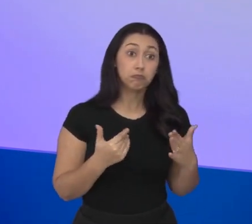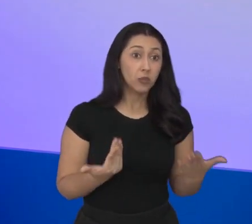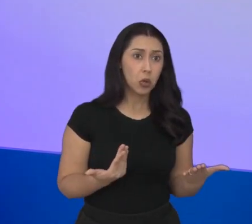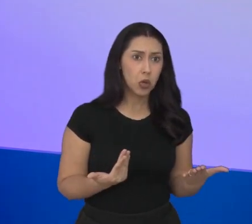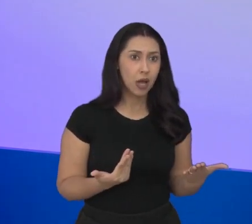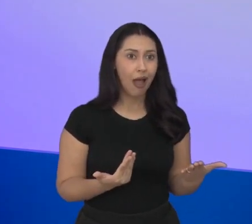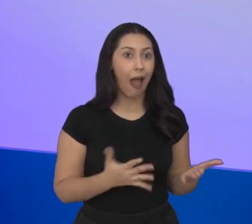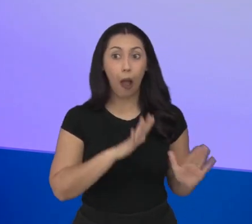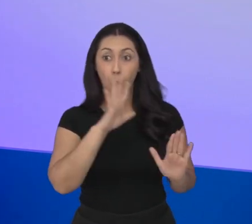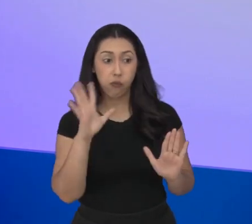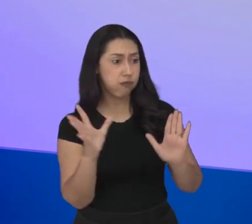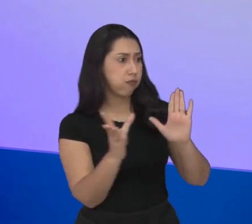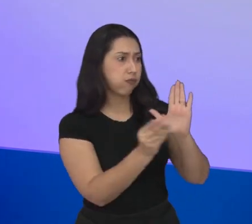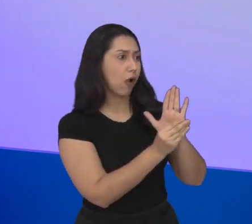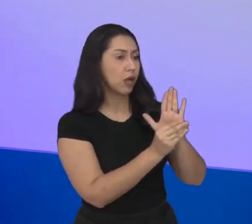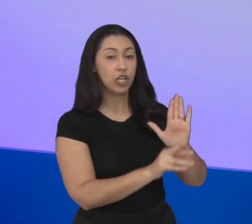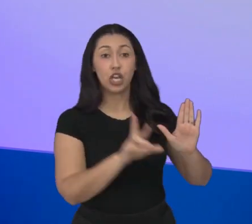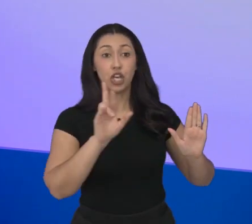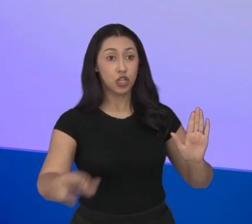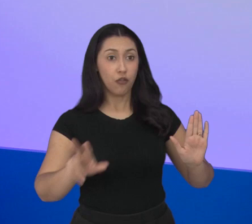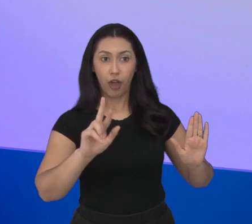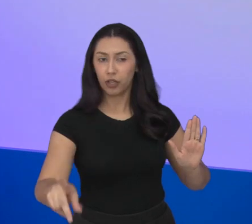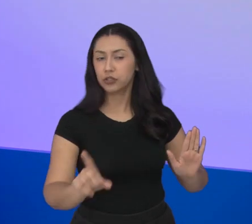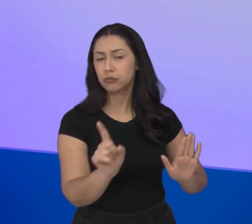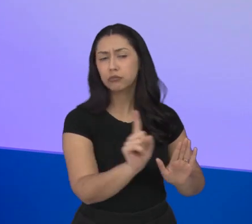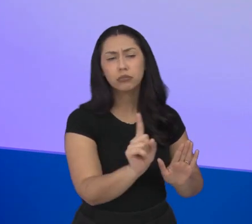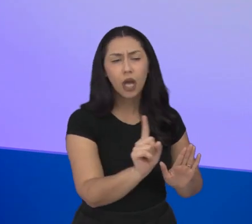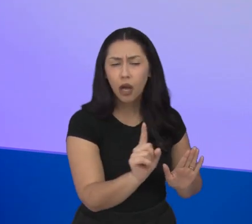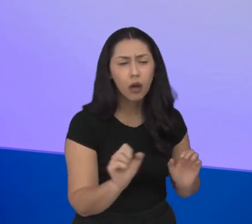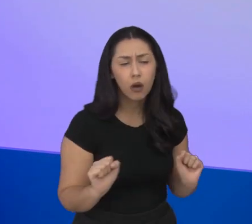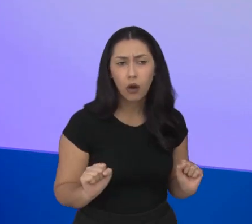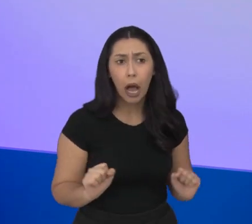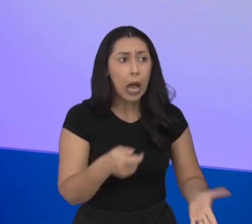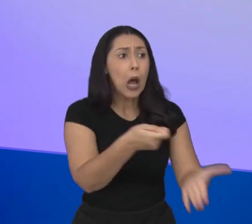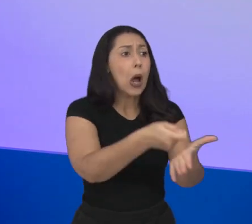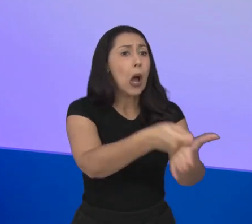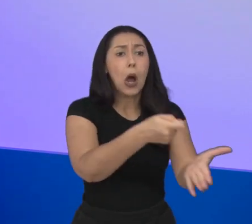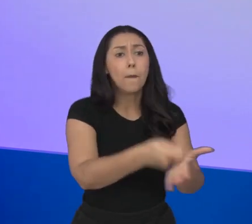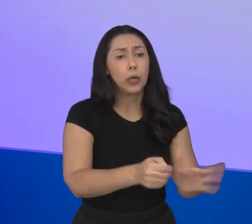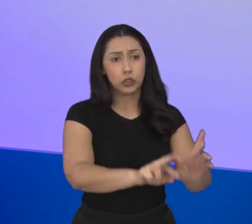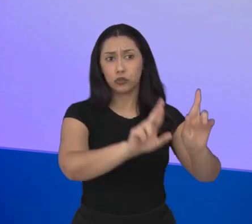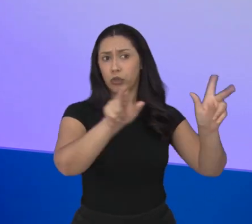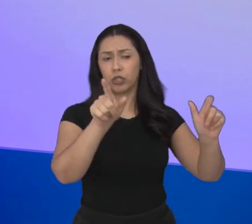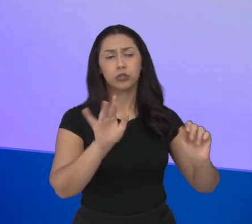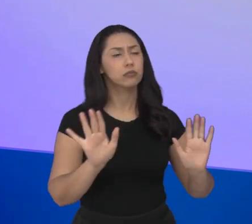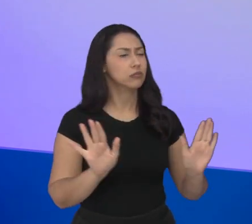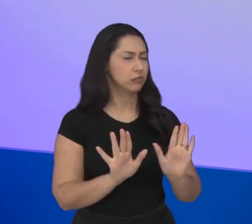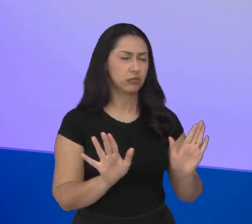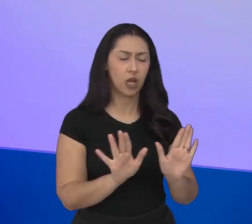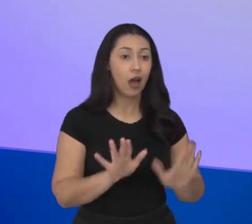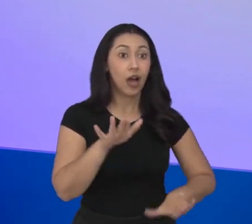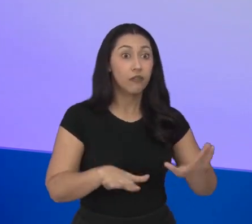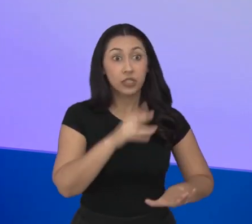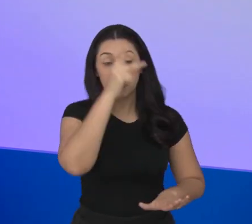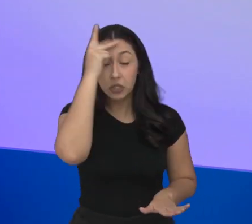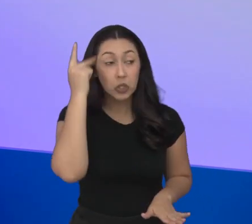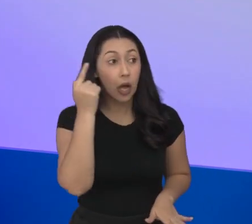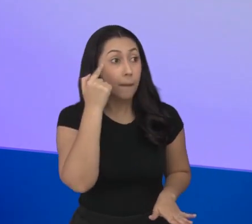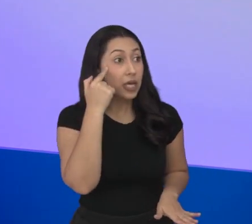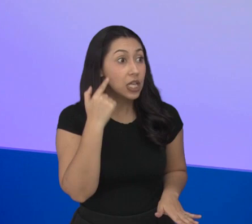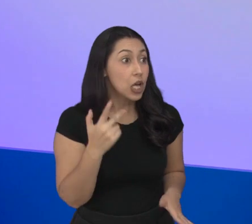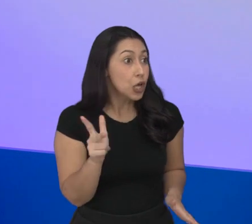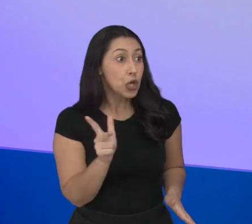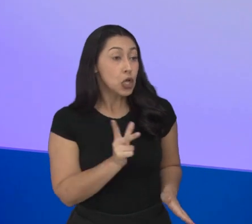nada do que está lá vai ser colocado de forma diversa do que já acontece na sociedade. Não vai se impor algo diferente. As pessoas fazem muito